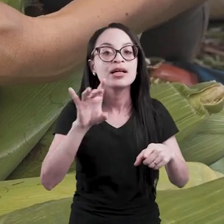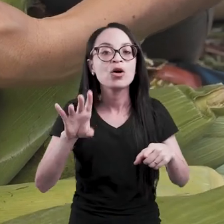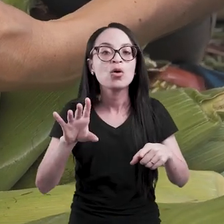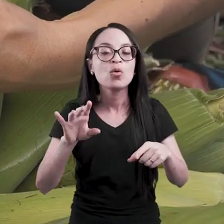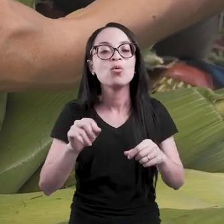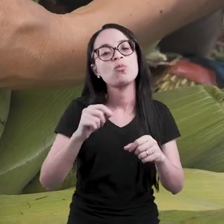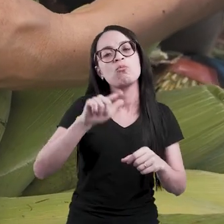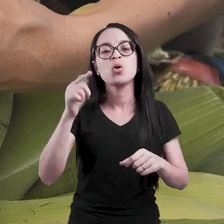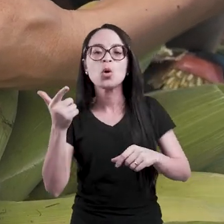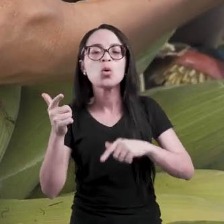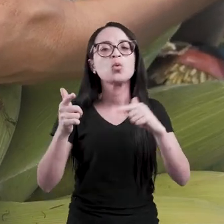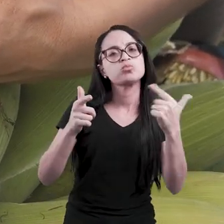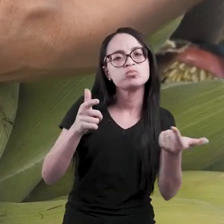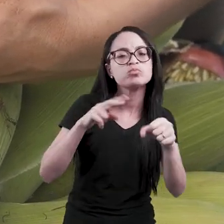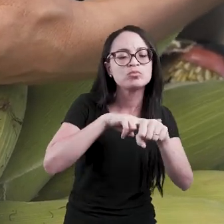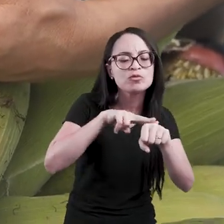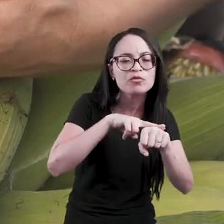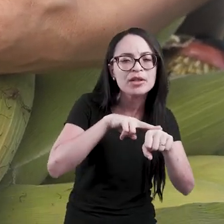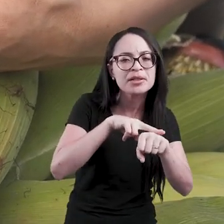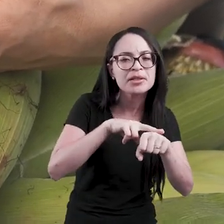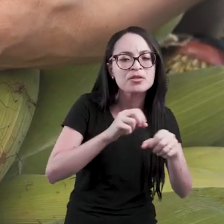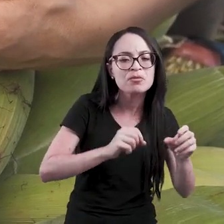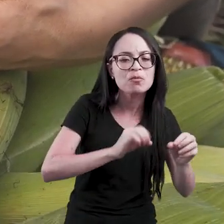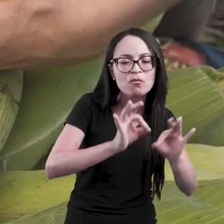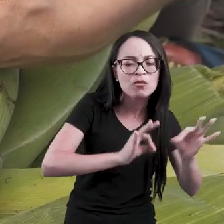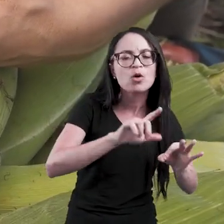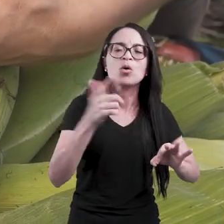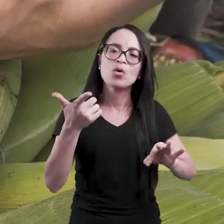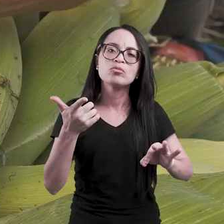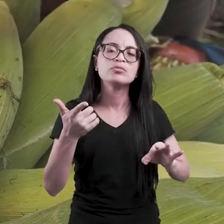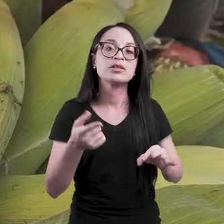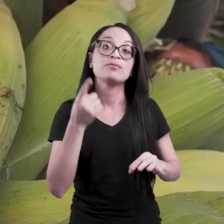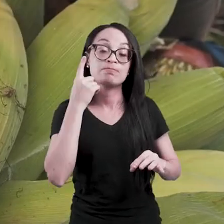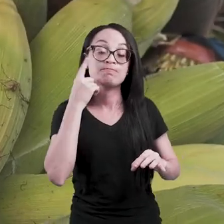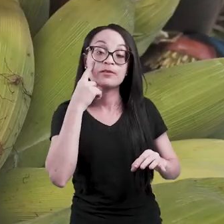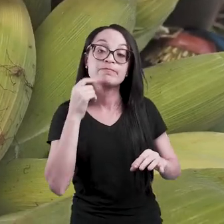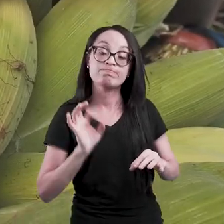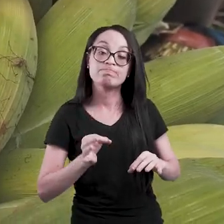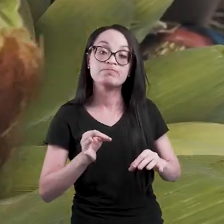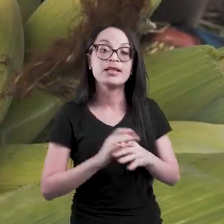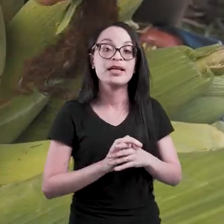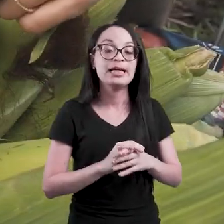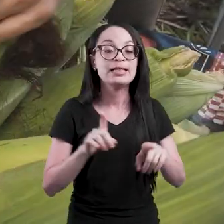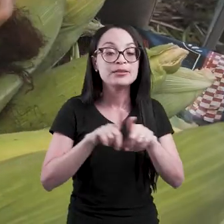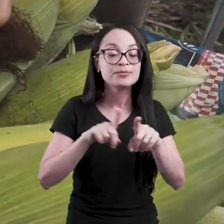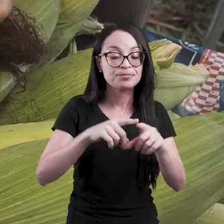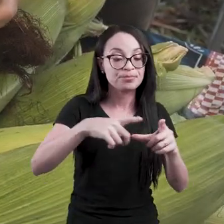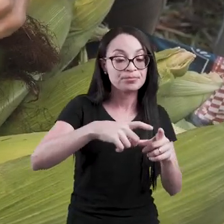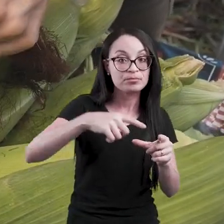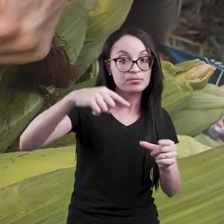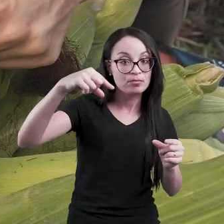o grão mais verdinho serve para outra, melhor para outra coisa. E a palha, no caso